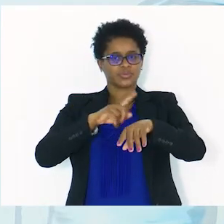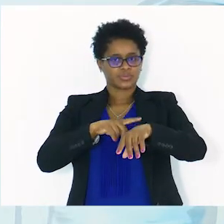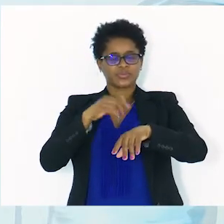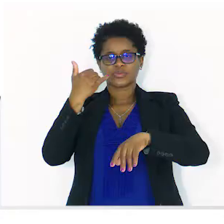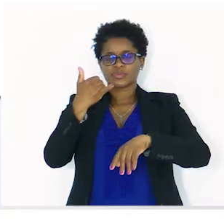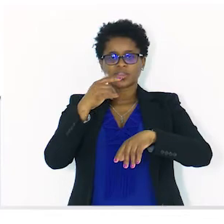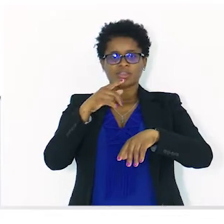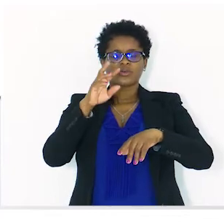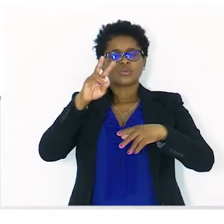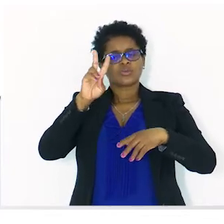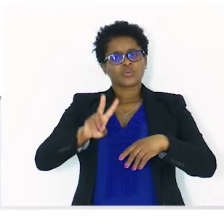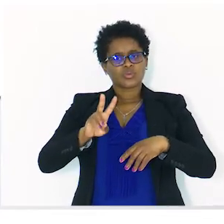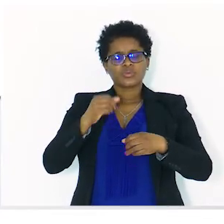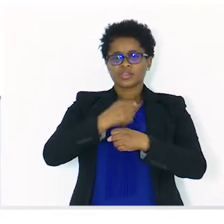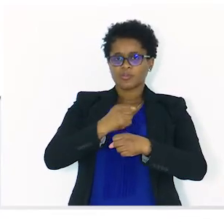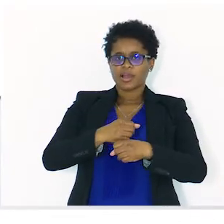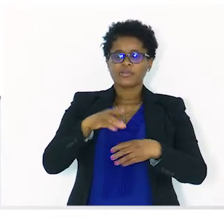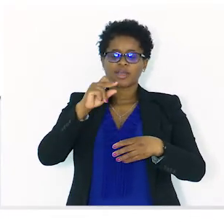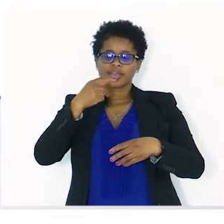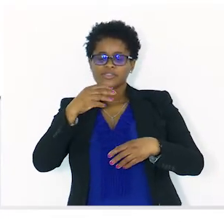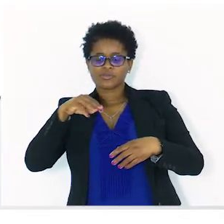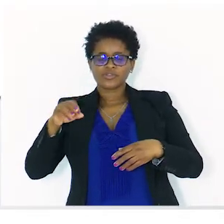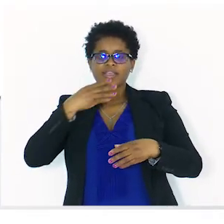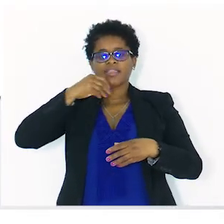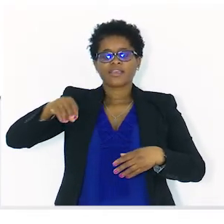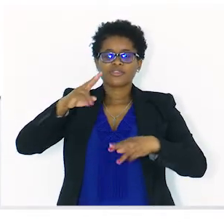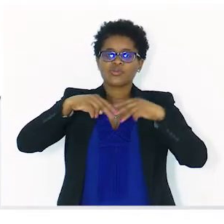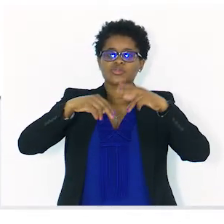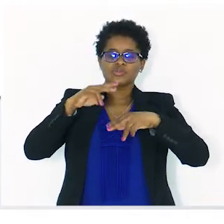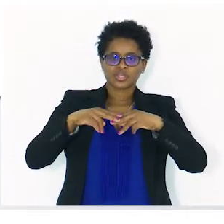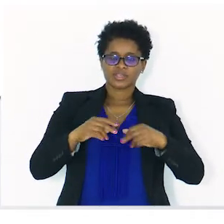exercício. A atmosfera terrestre é constituída por